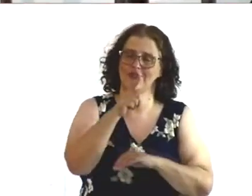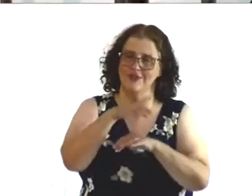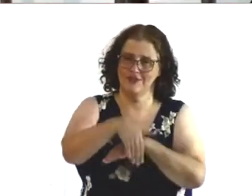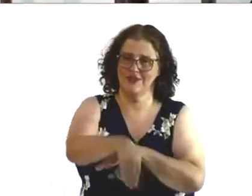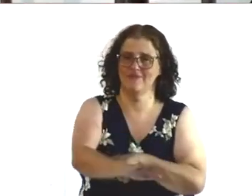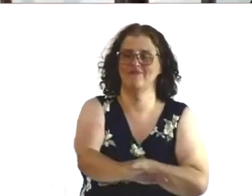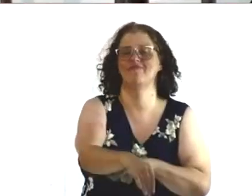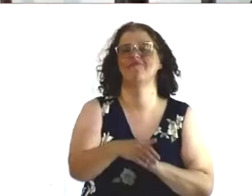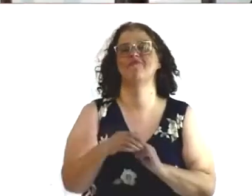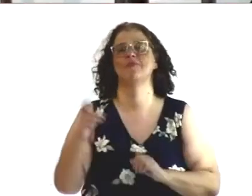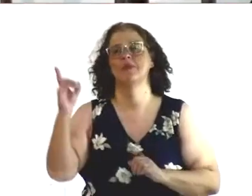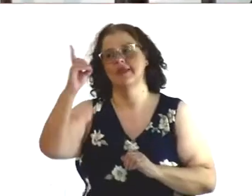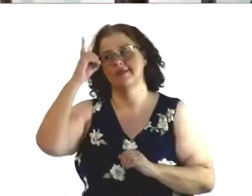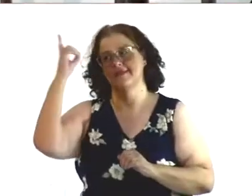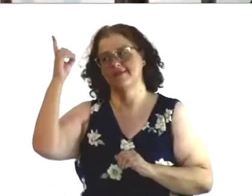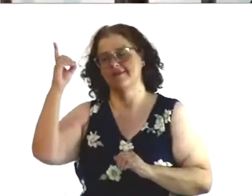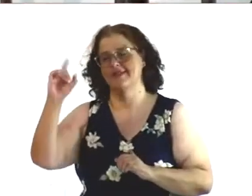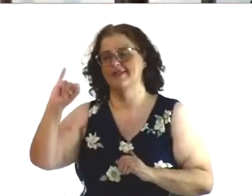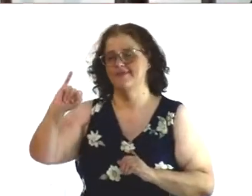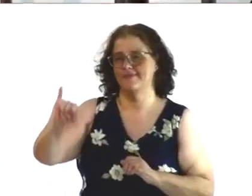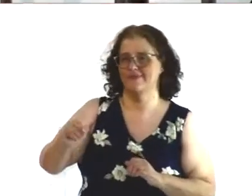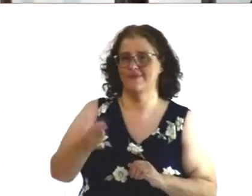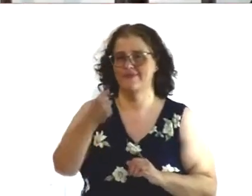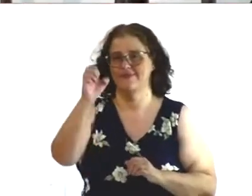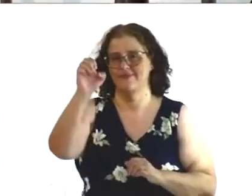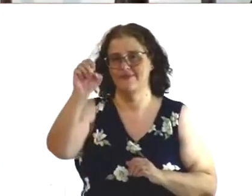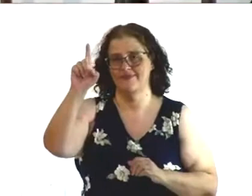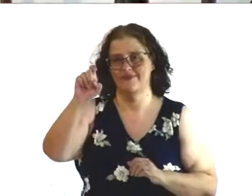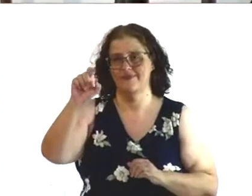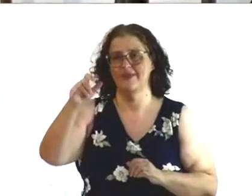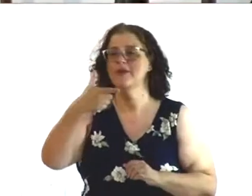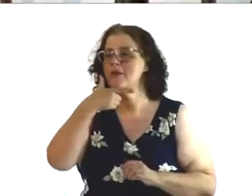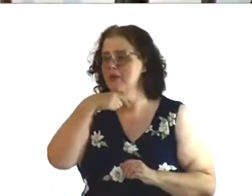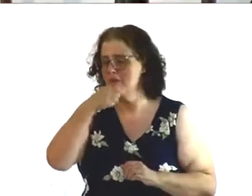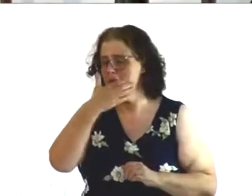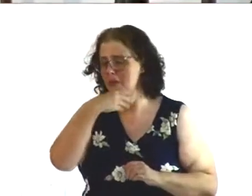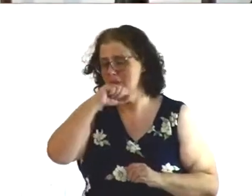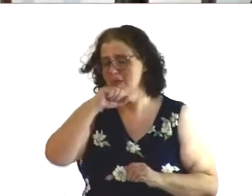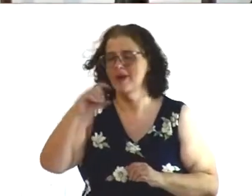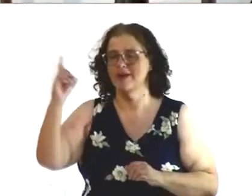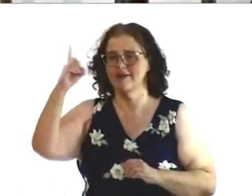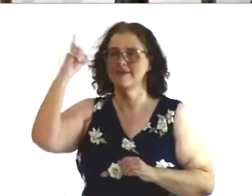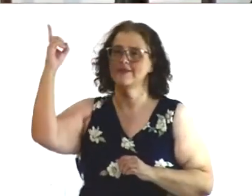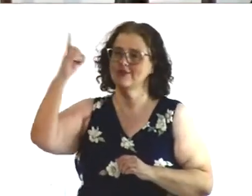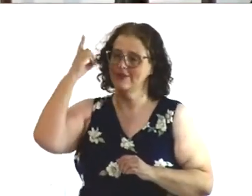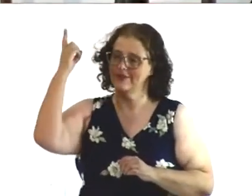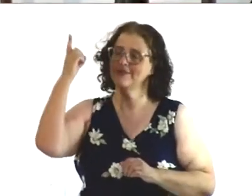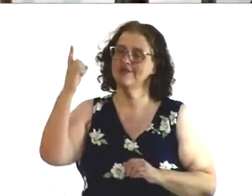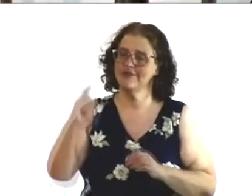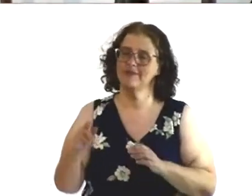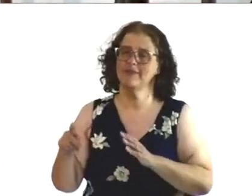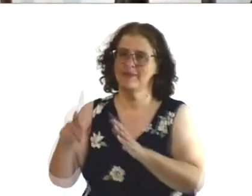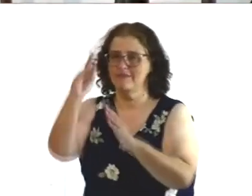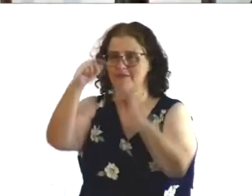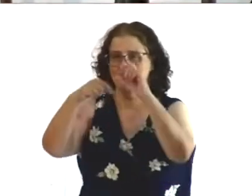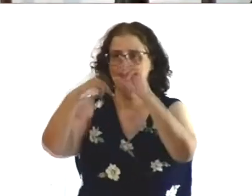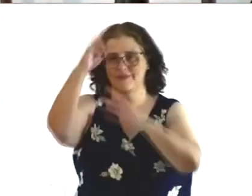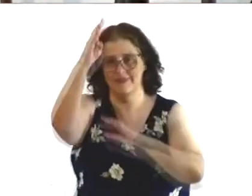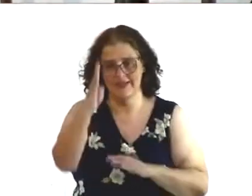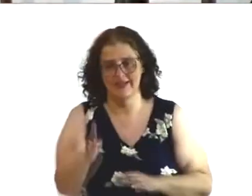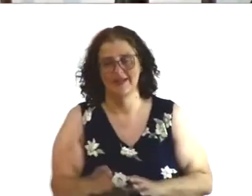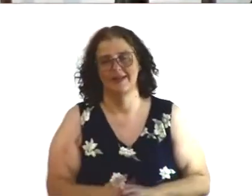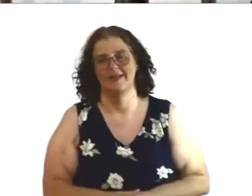de Belém, terra de Davi, terra do rei. É por isso que Miqueias, fazendo uma